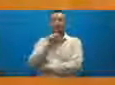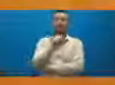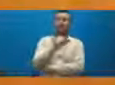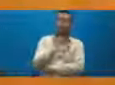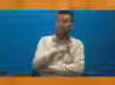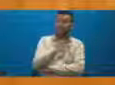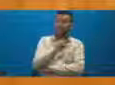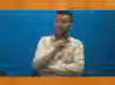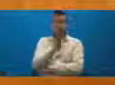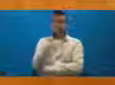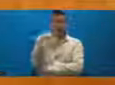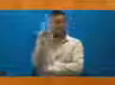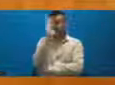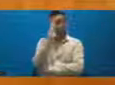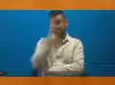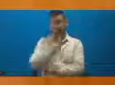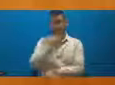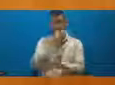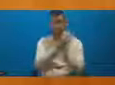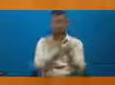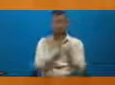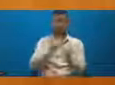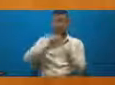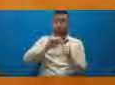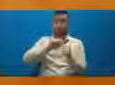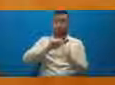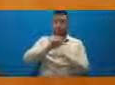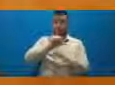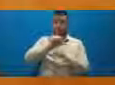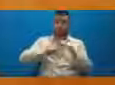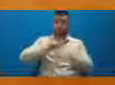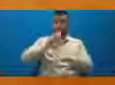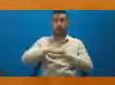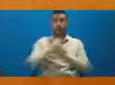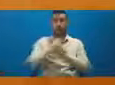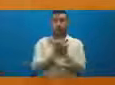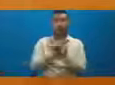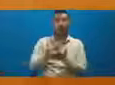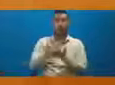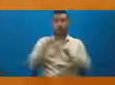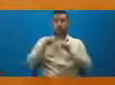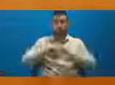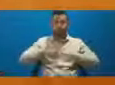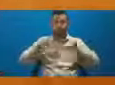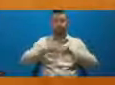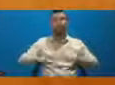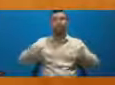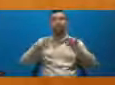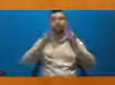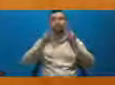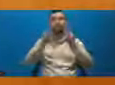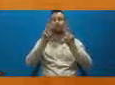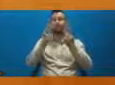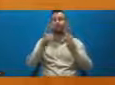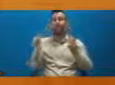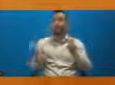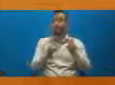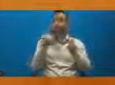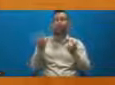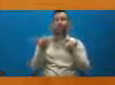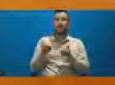esse texto da auto-reforma começa com um manifesto que traz pontos muito importante que eu queria dividir com